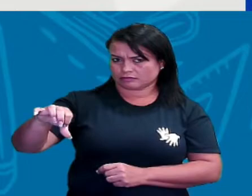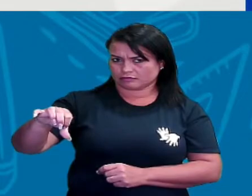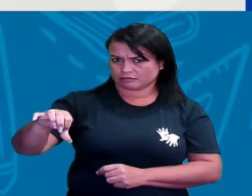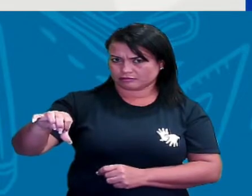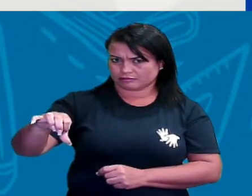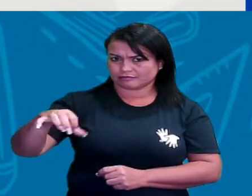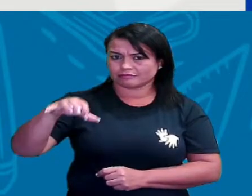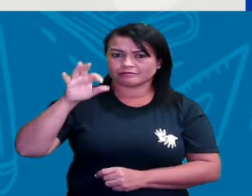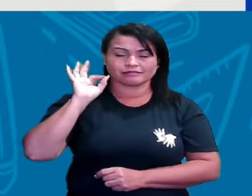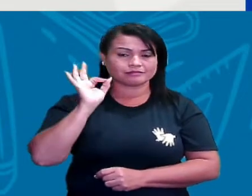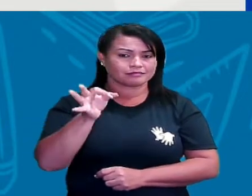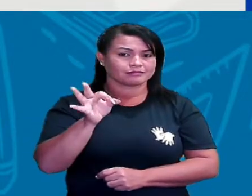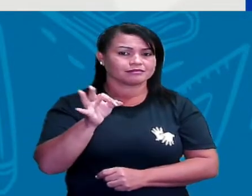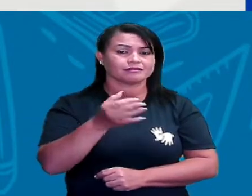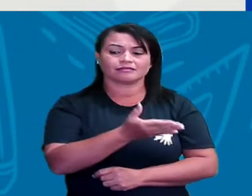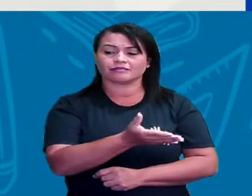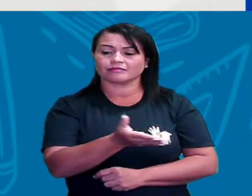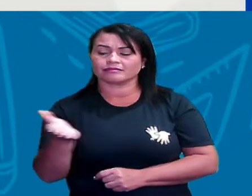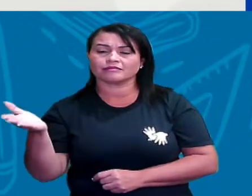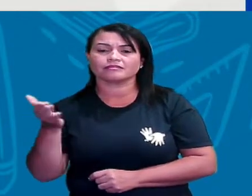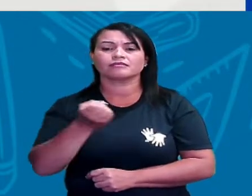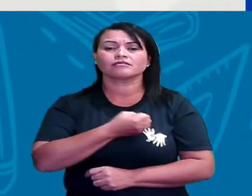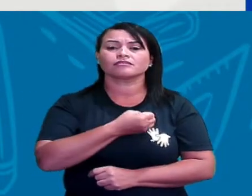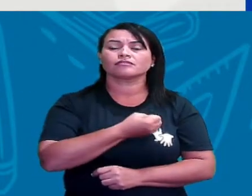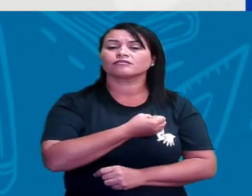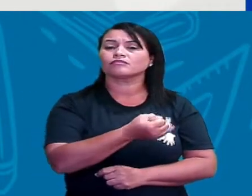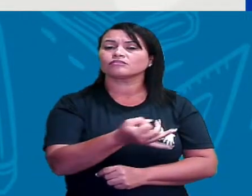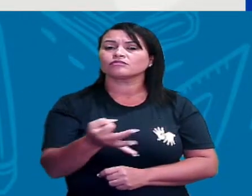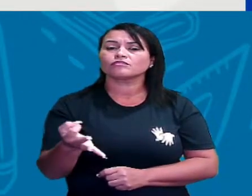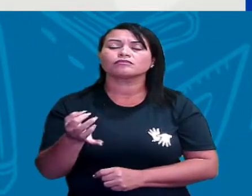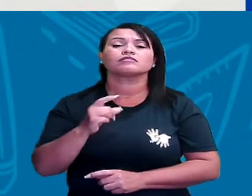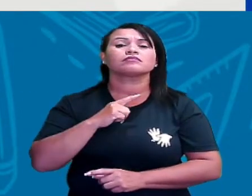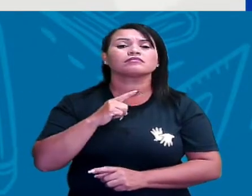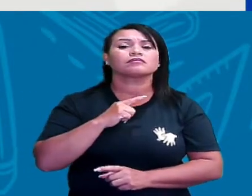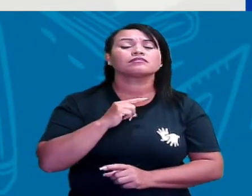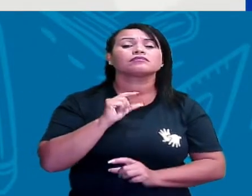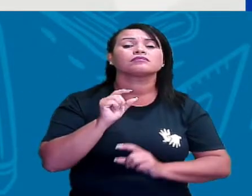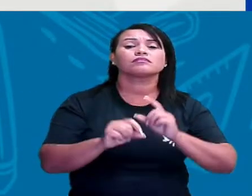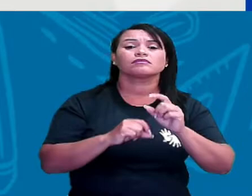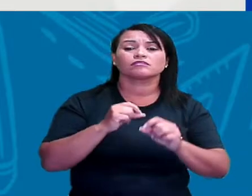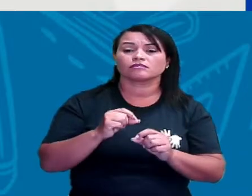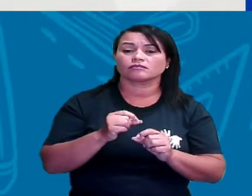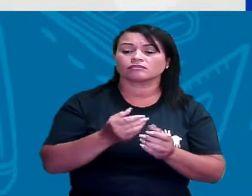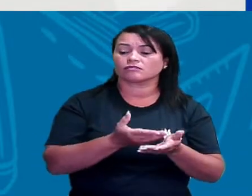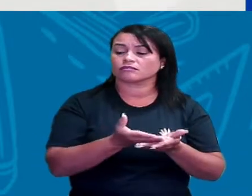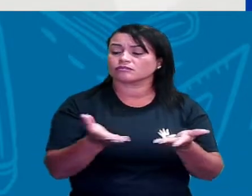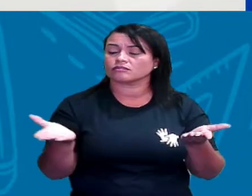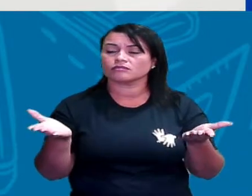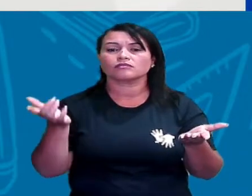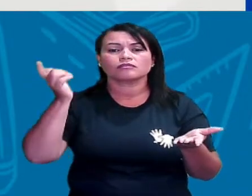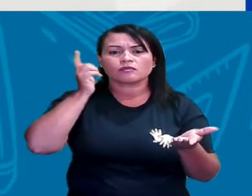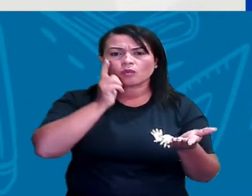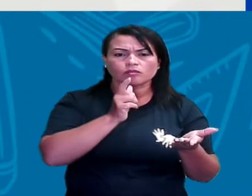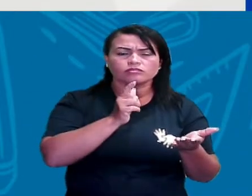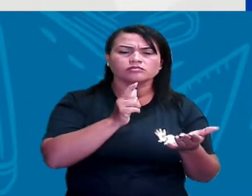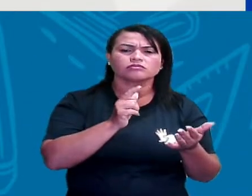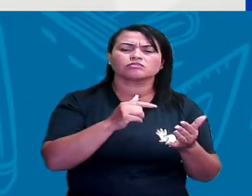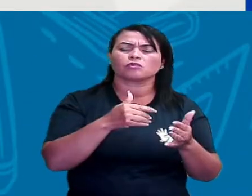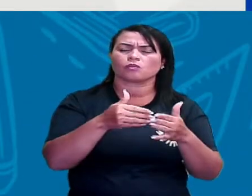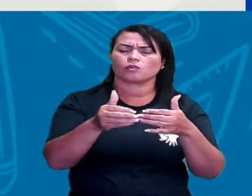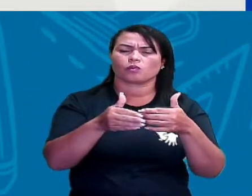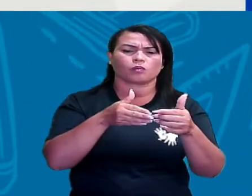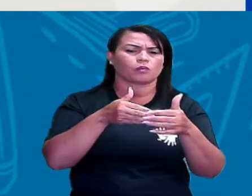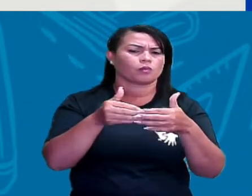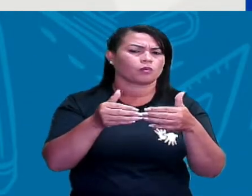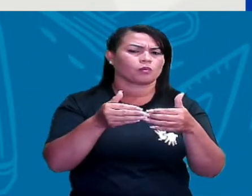9. Tá? Então, esses são os nossos números. E a partir desses números, nós conseguimos formar